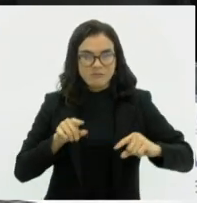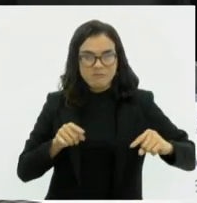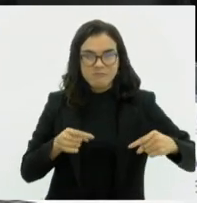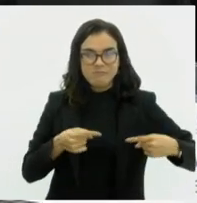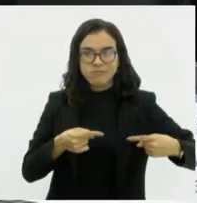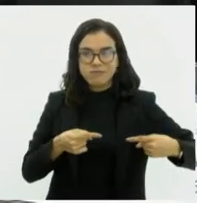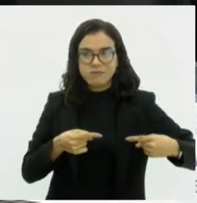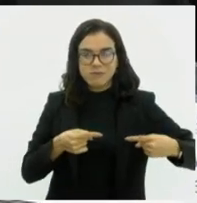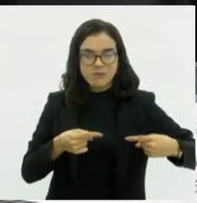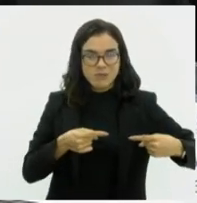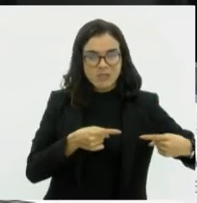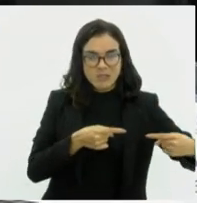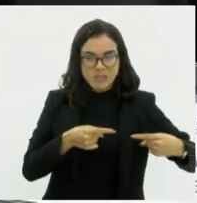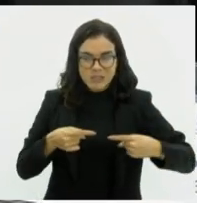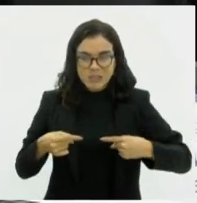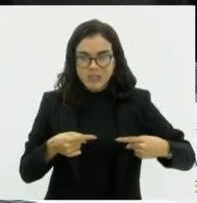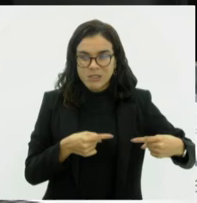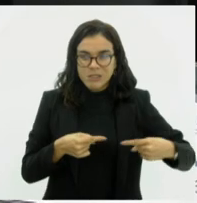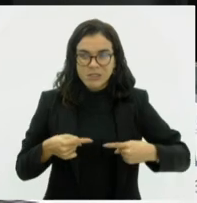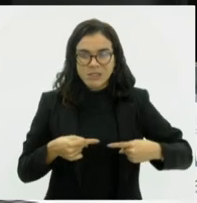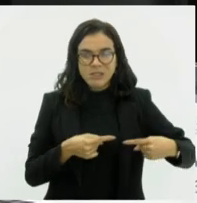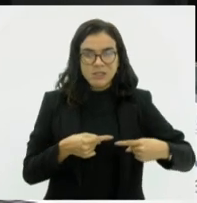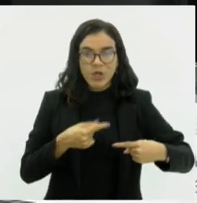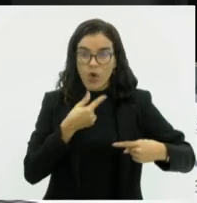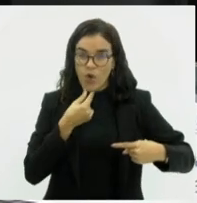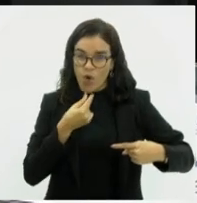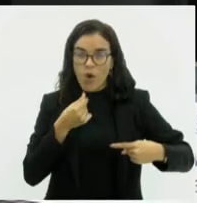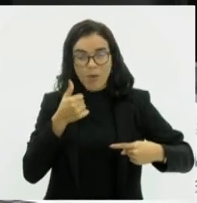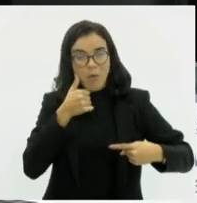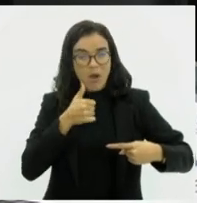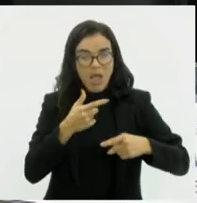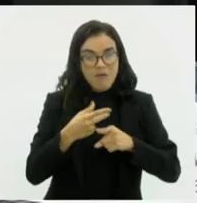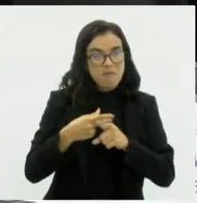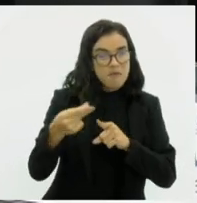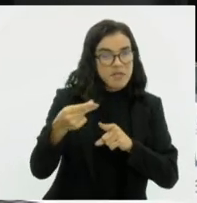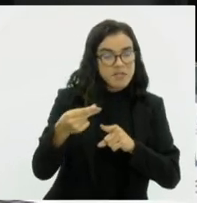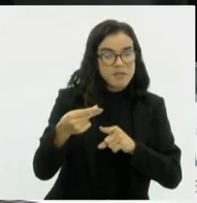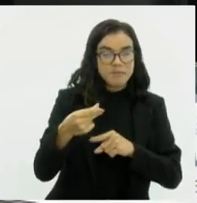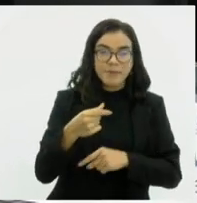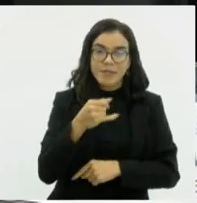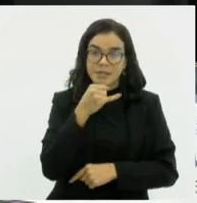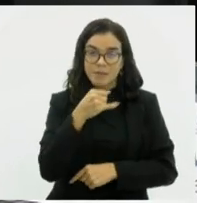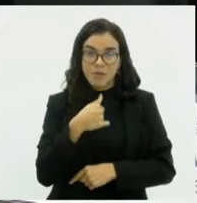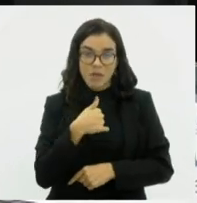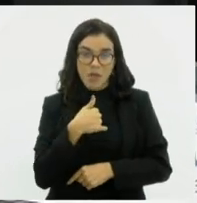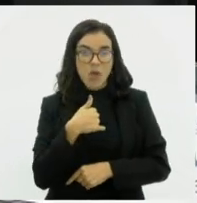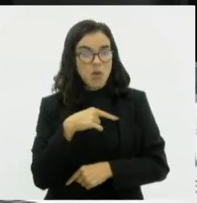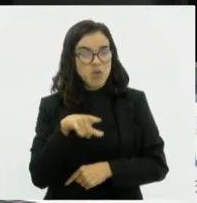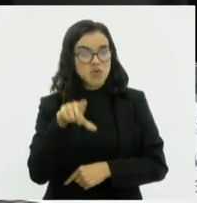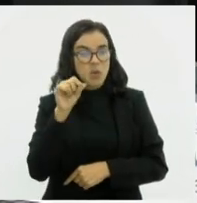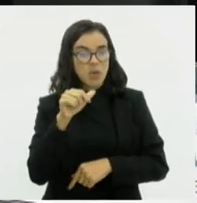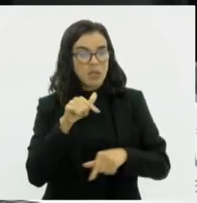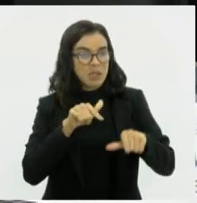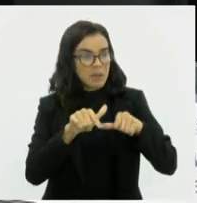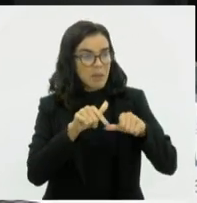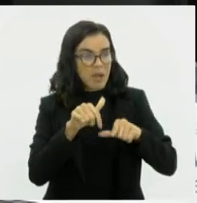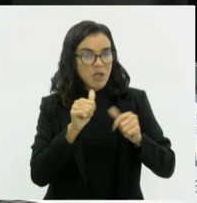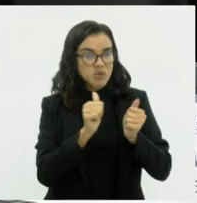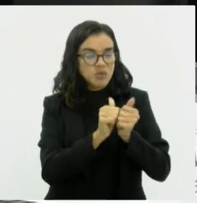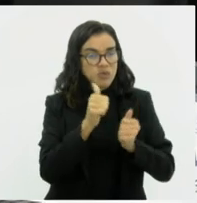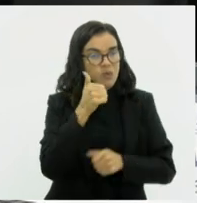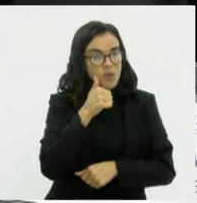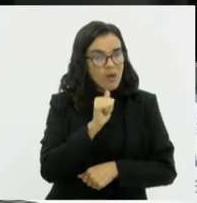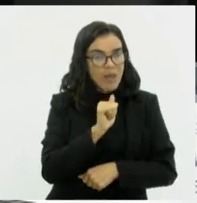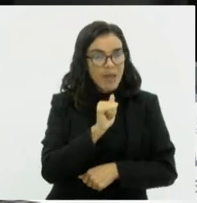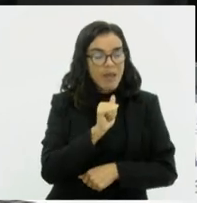com os homens, né, e que elas levam vantagem. Porque eu, por exemplo, prefiro trabalhar com as mulheres. As mulheres são mais